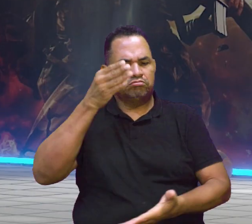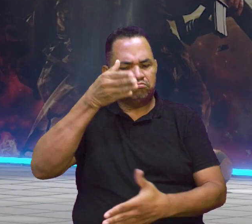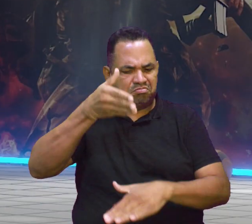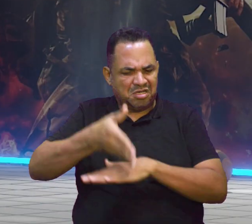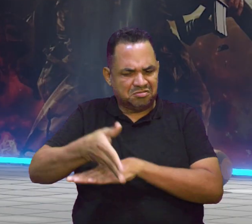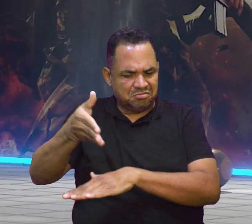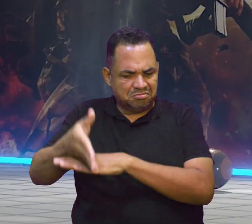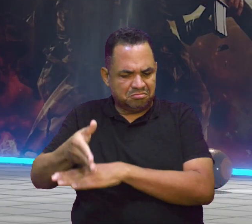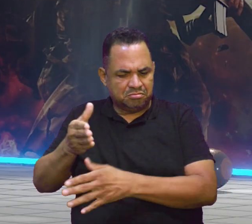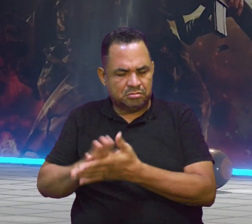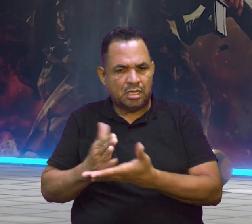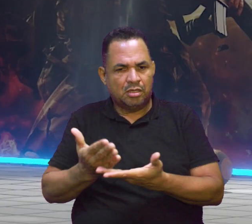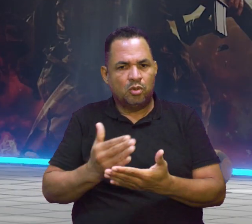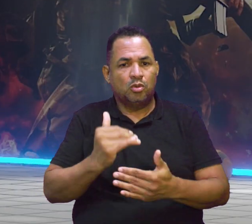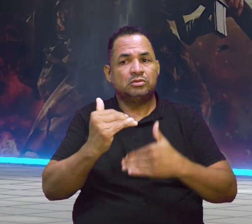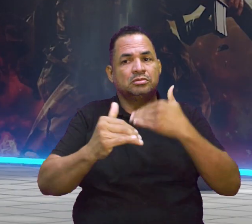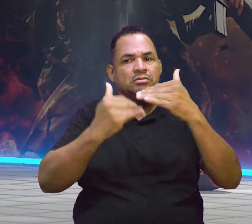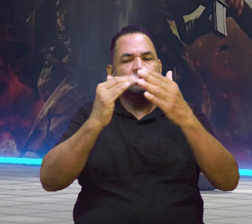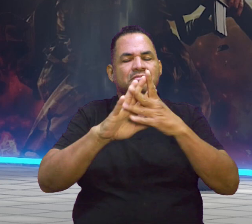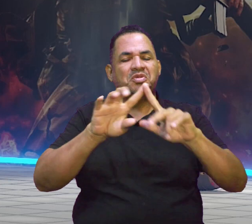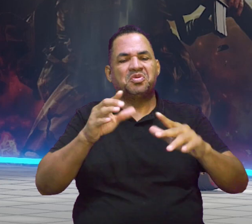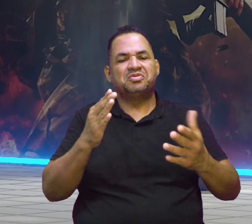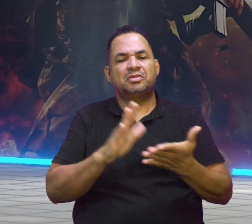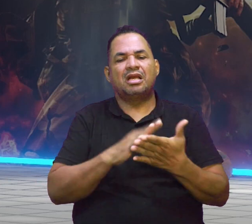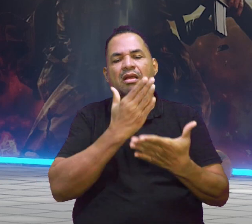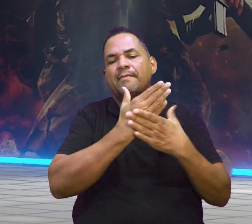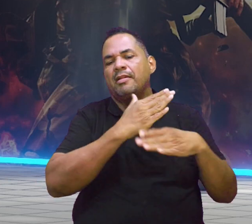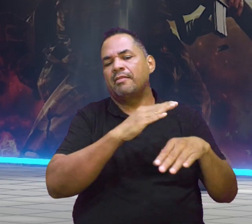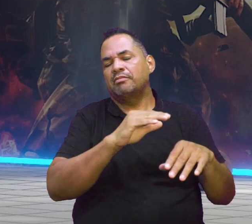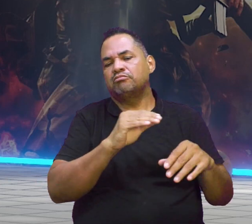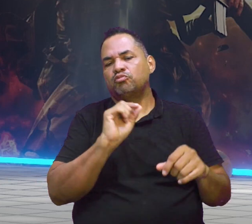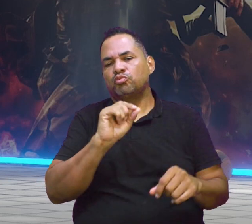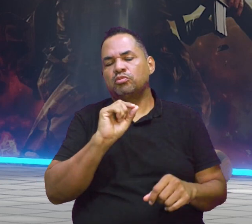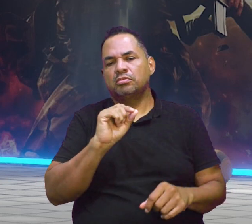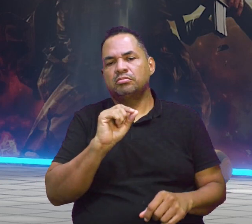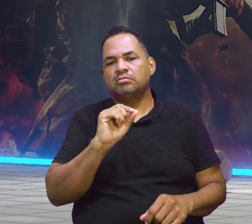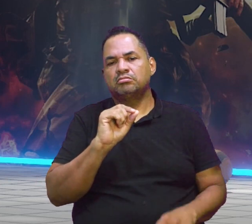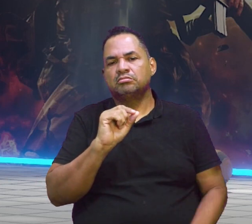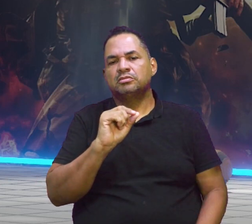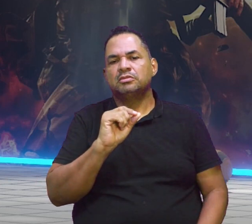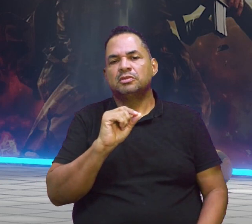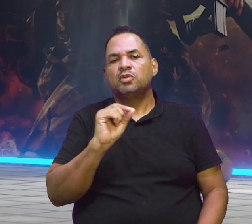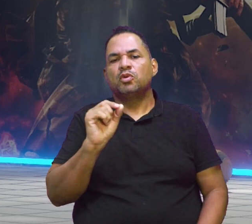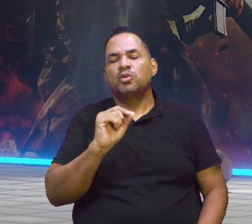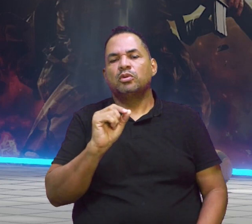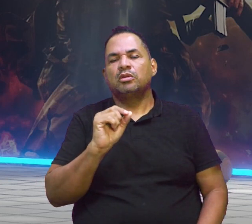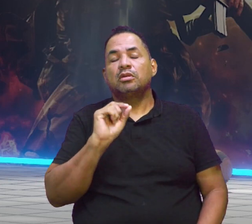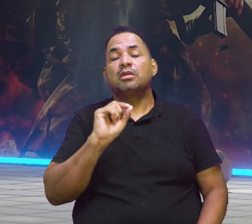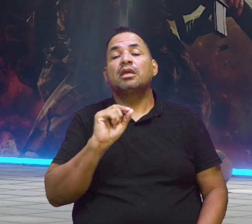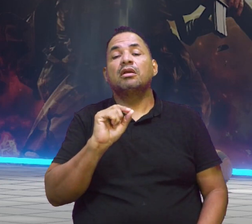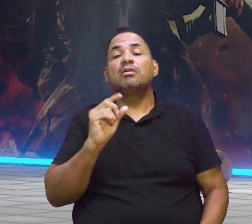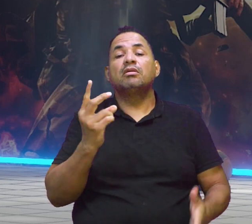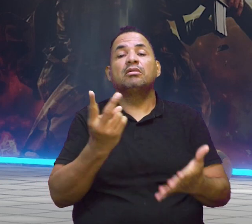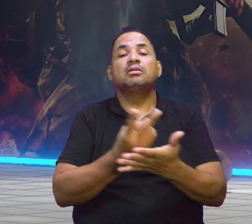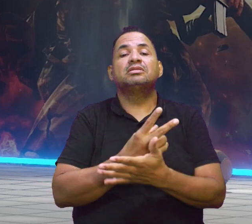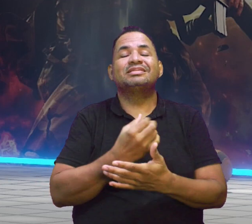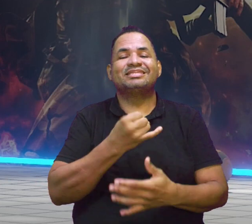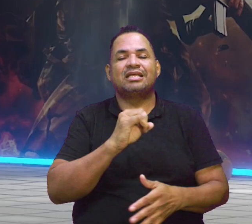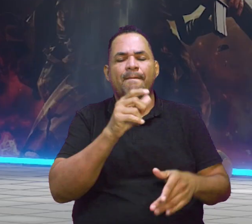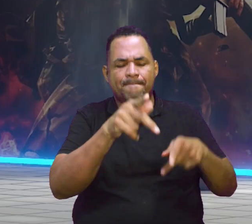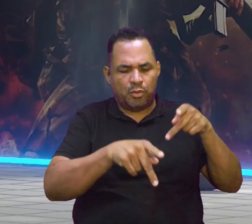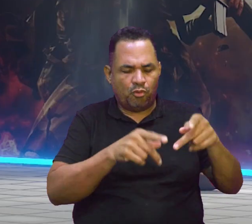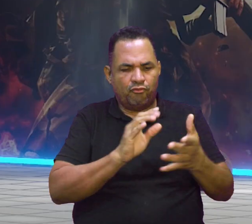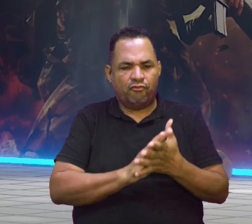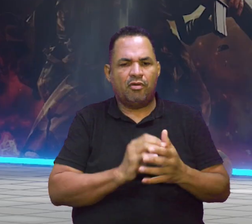êxito e alguns não. Porém, o que fica aí é a lição, porque se o povo ele luta contra